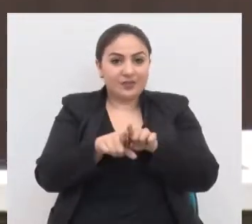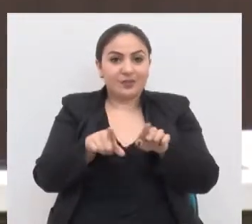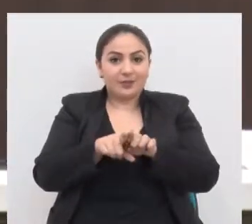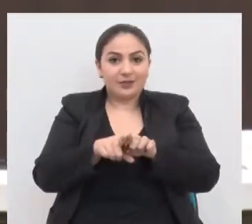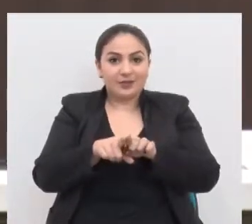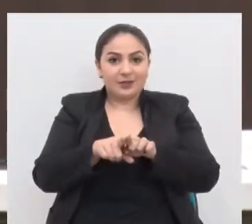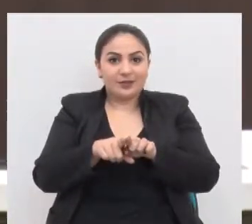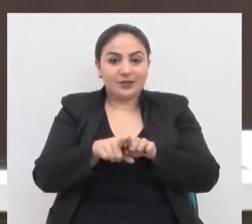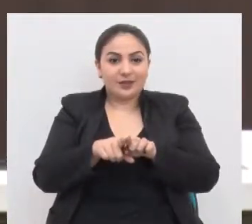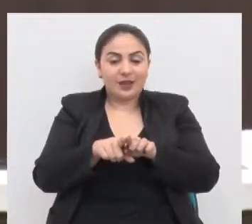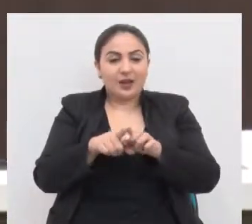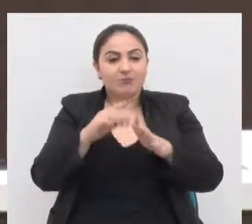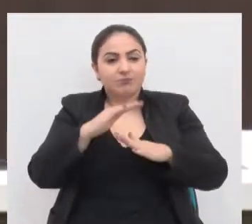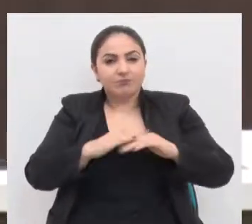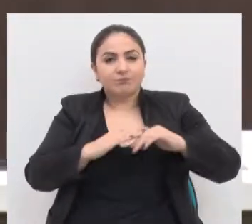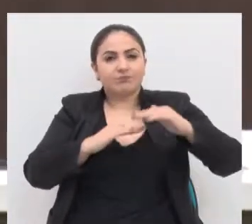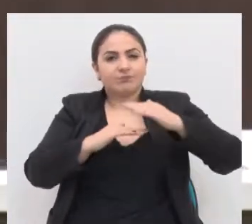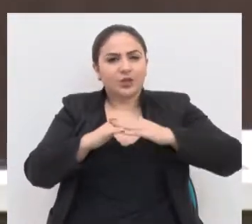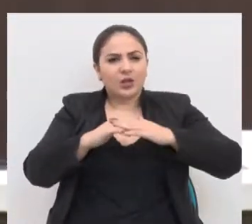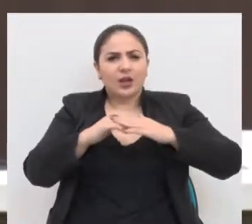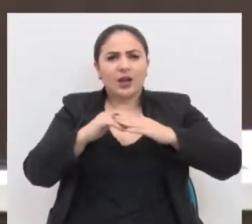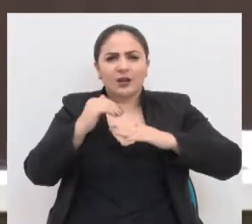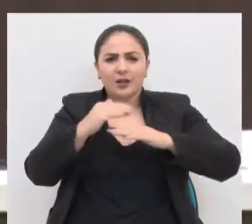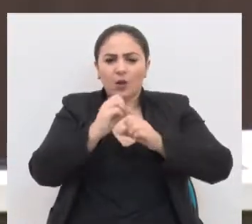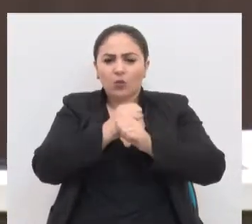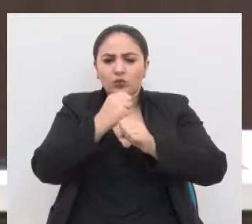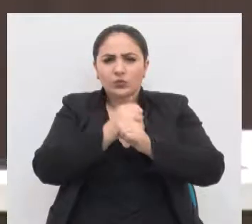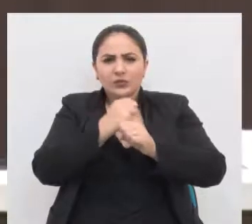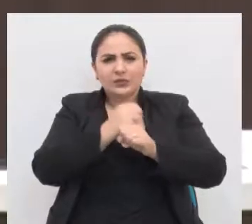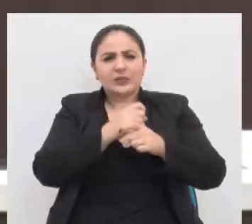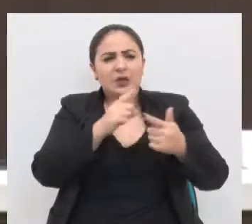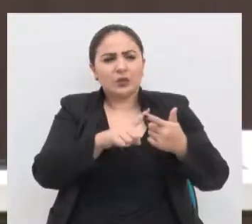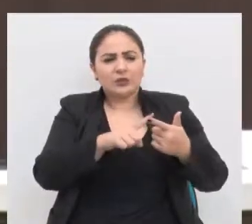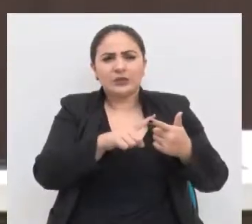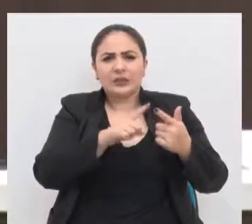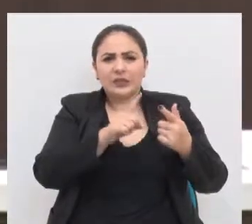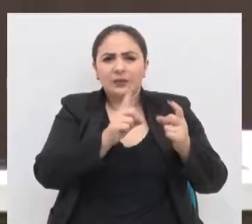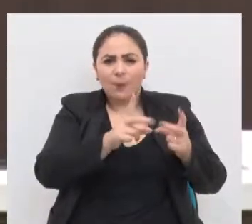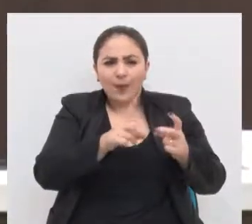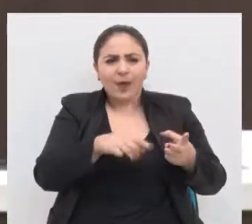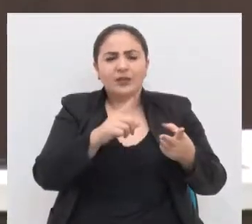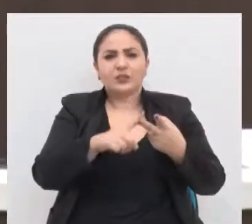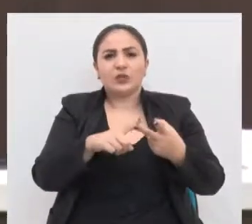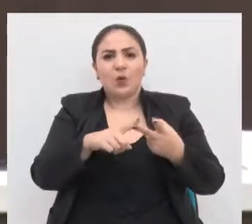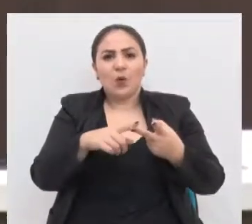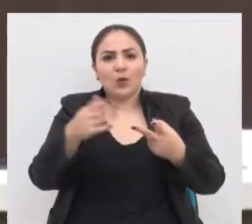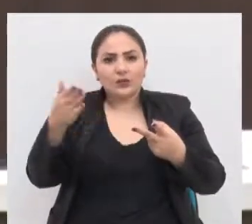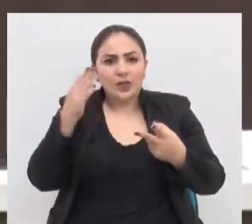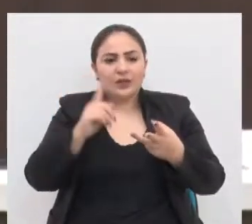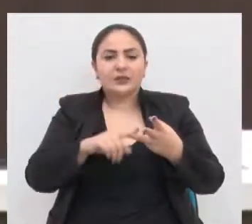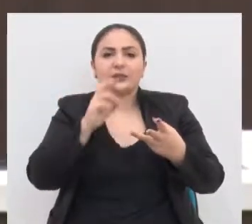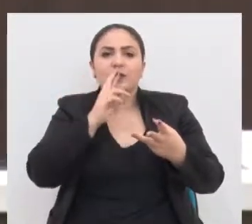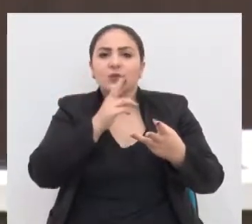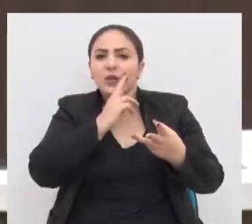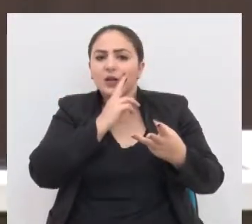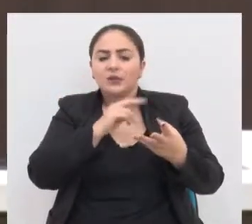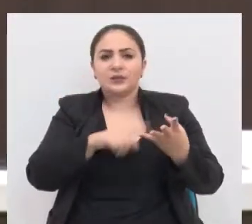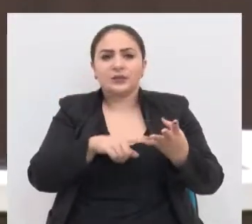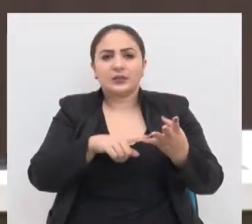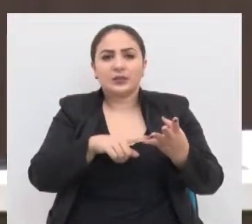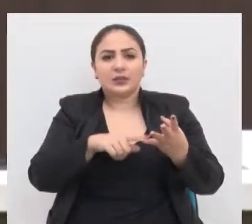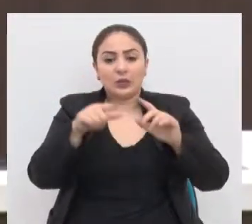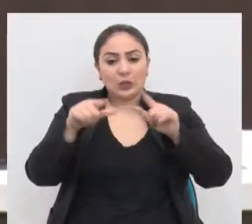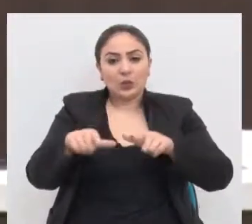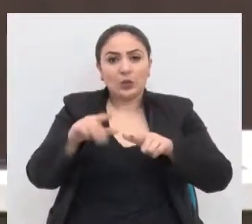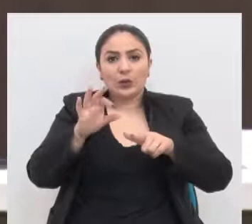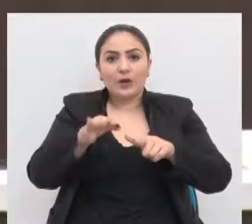proximidades a construção de armazéns, de hotéis, de restaurantes, de cafés e muitas lojas.